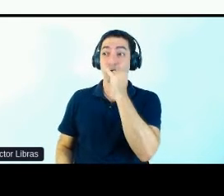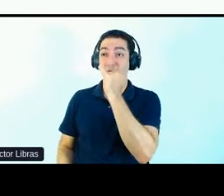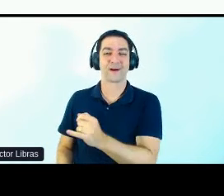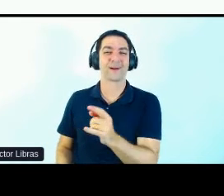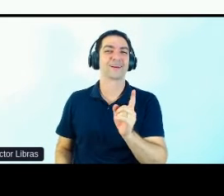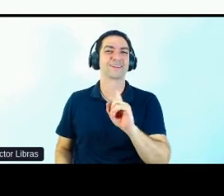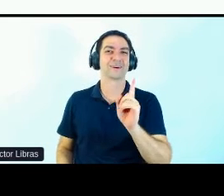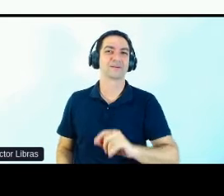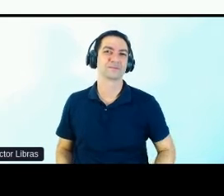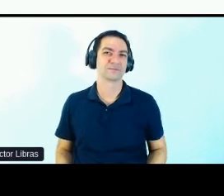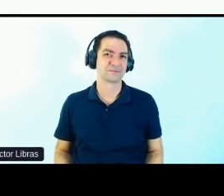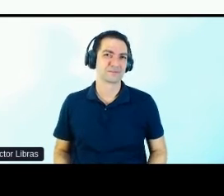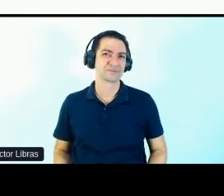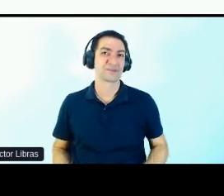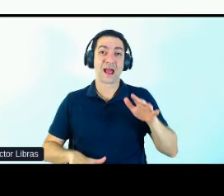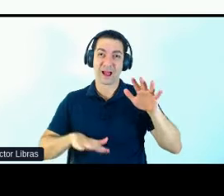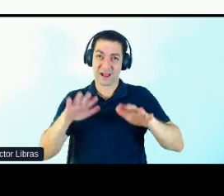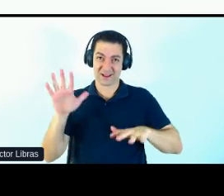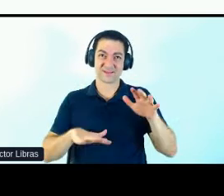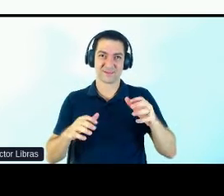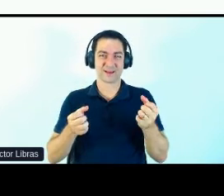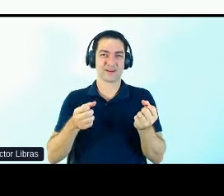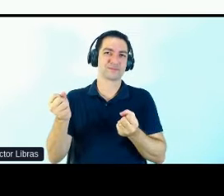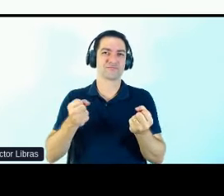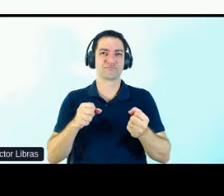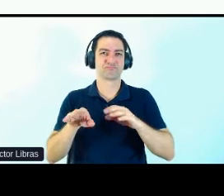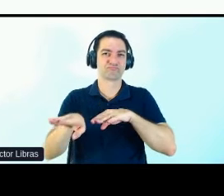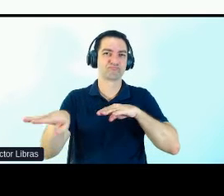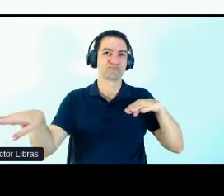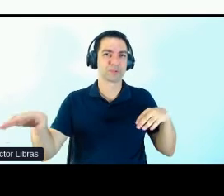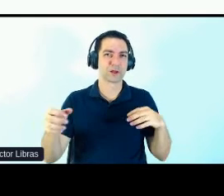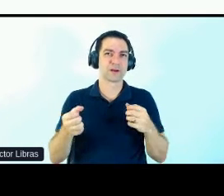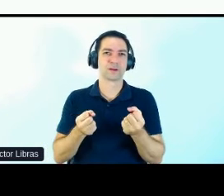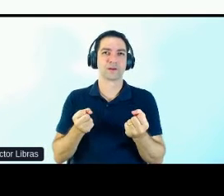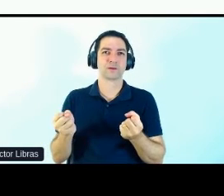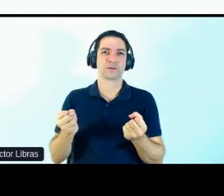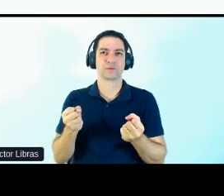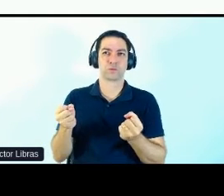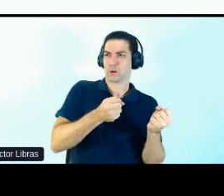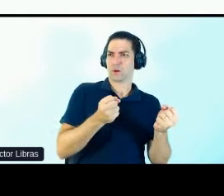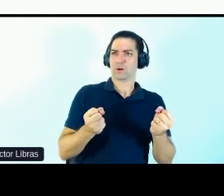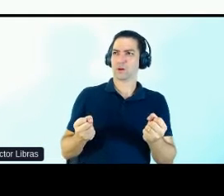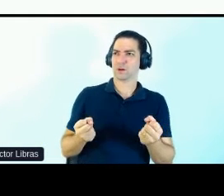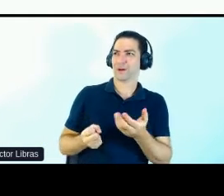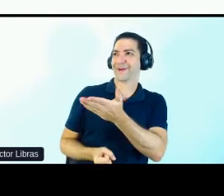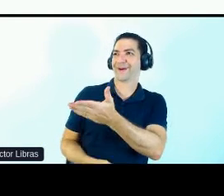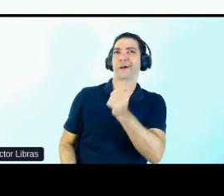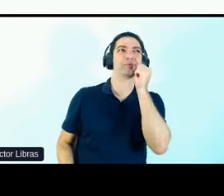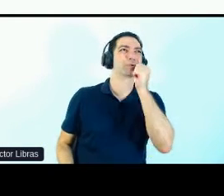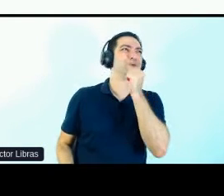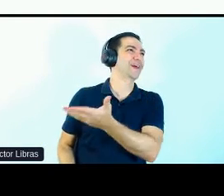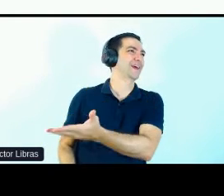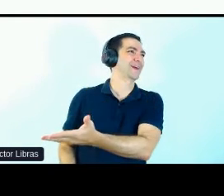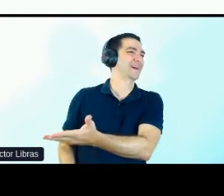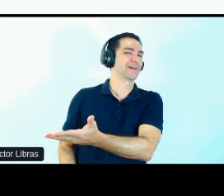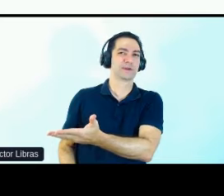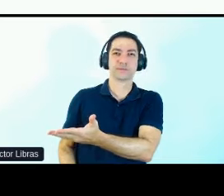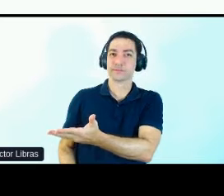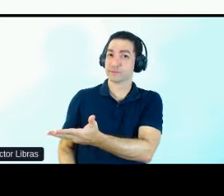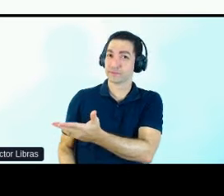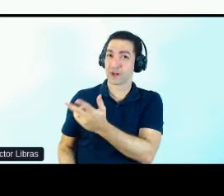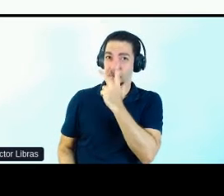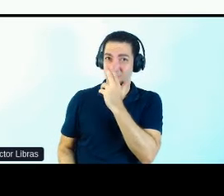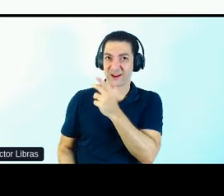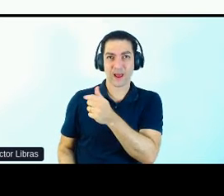como: ah, tinha que ser mulher mesmo. Como se as mulheres tivessem capacidade inferior aos homens nesse quesito.